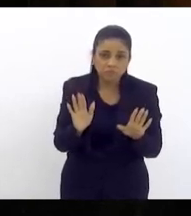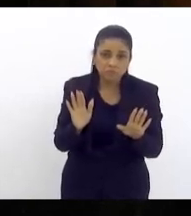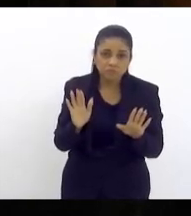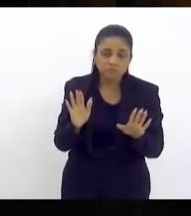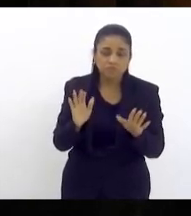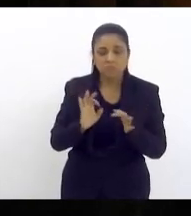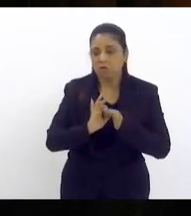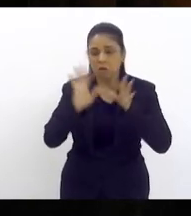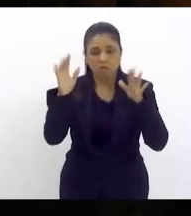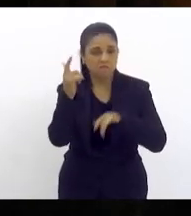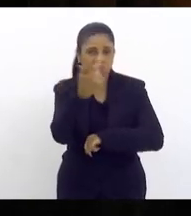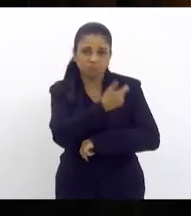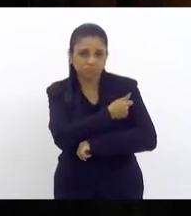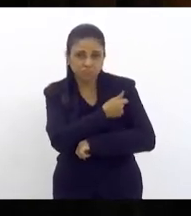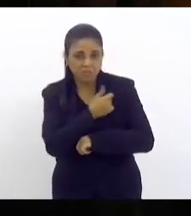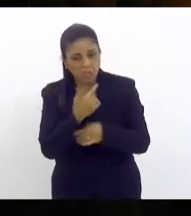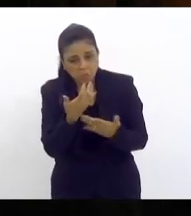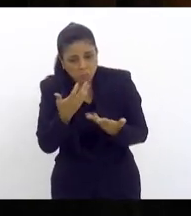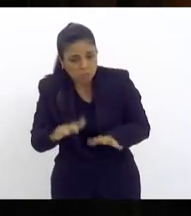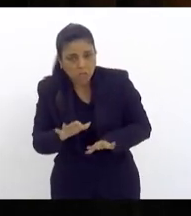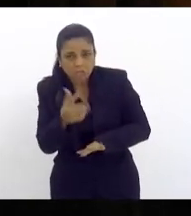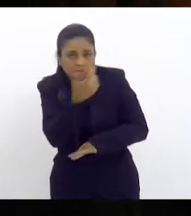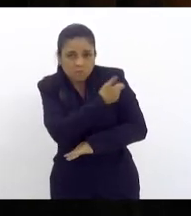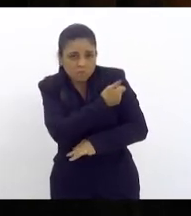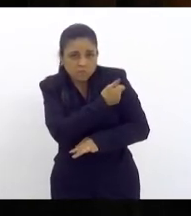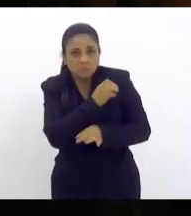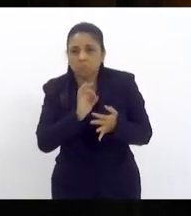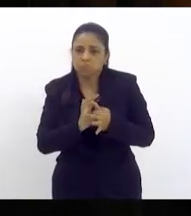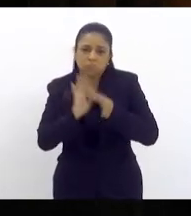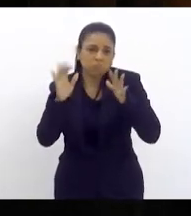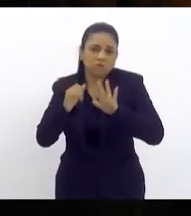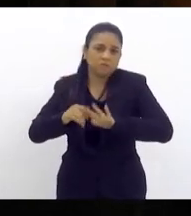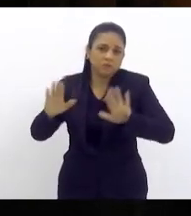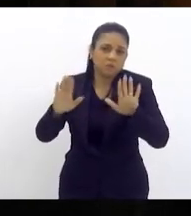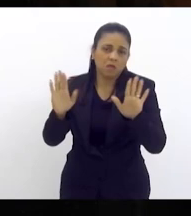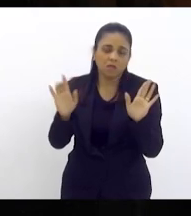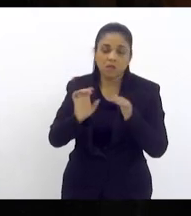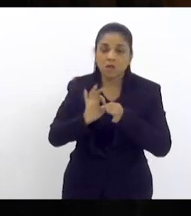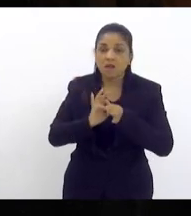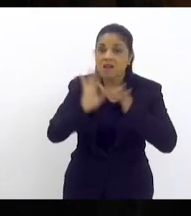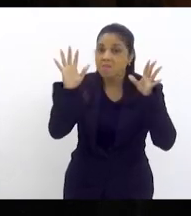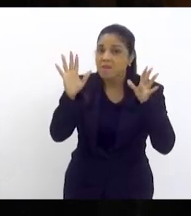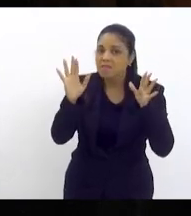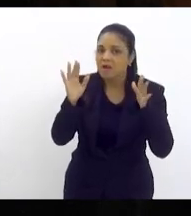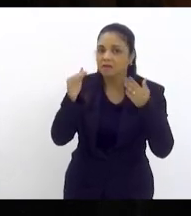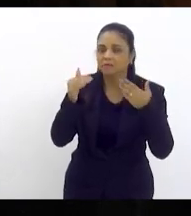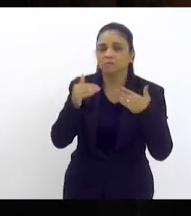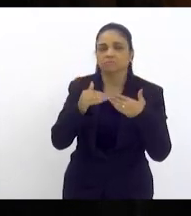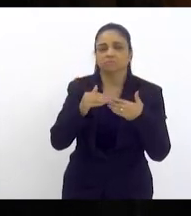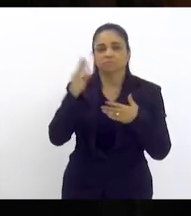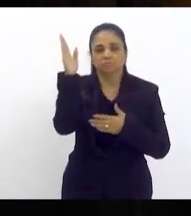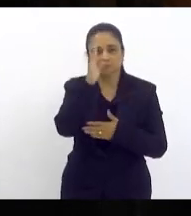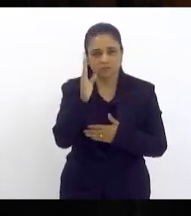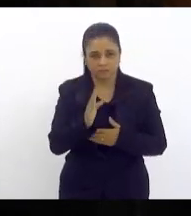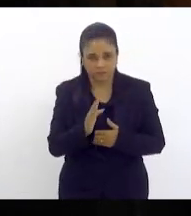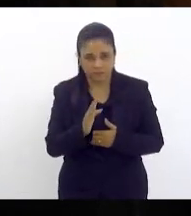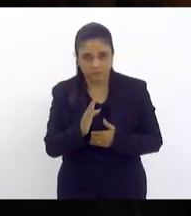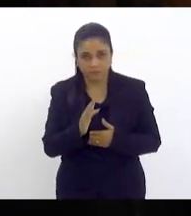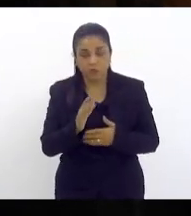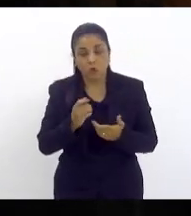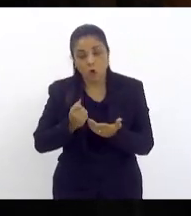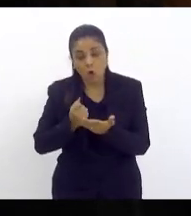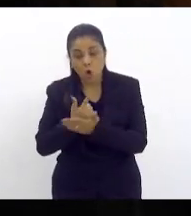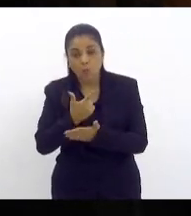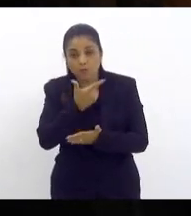se tomar a vacina que tomasse e quem não quisesse tomar a vacina ele sempre quis garantir a liberdade para todos os brasileiros comprou mais de